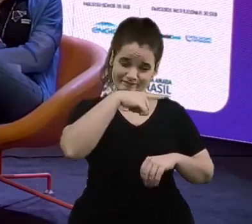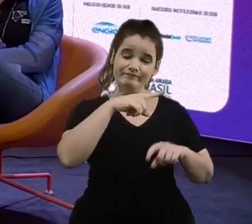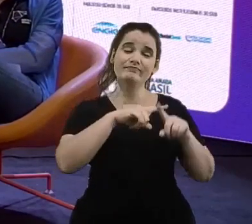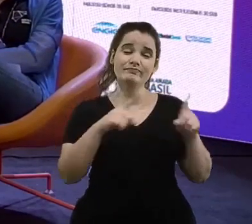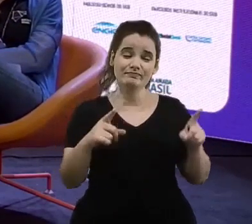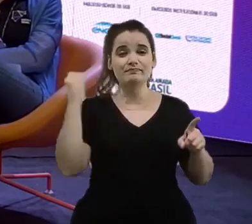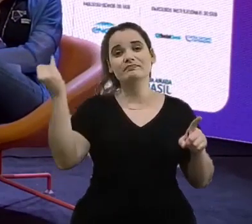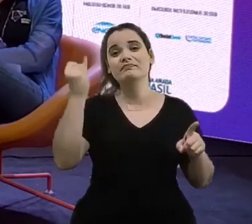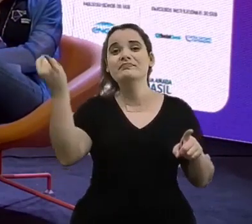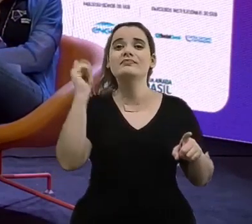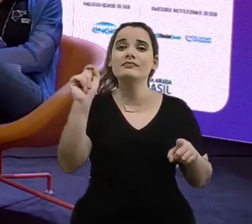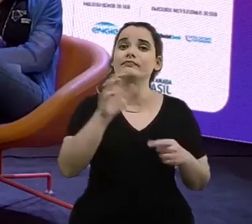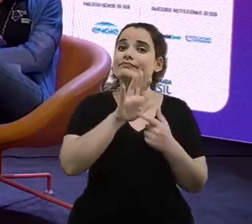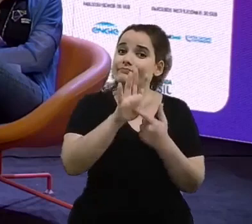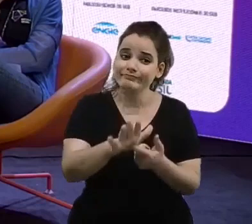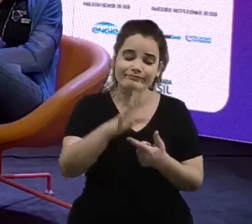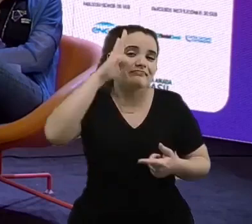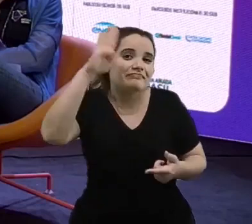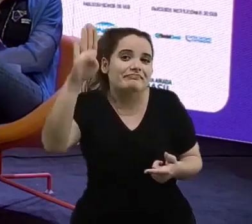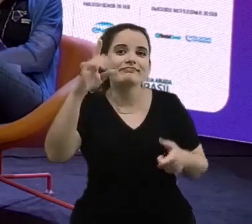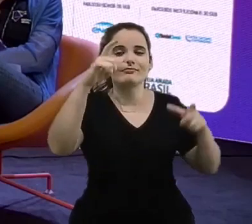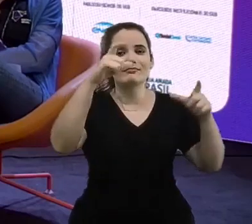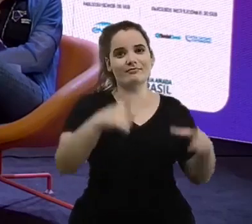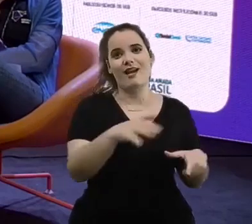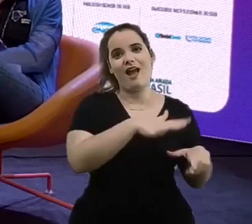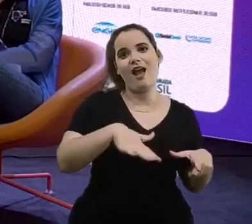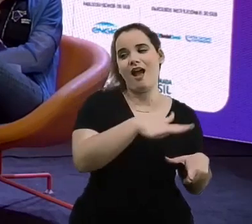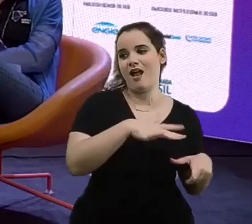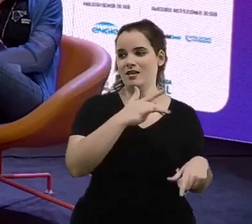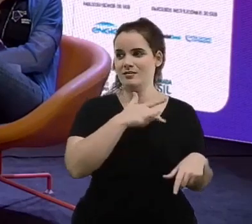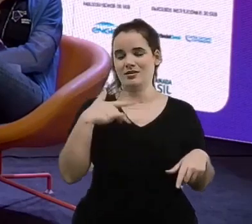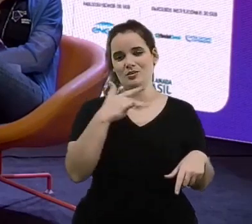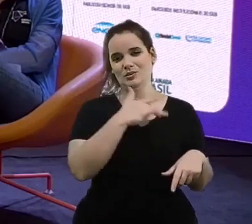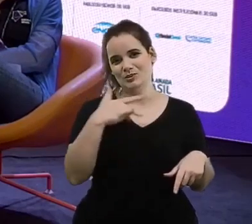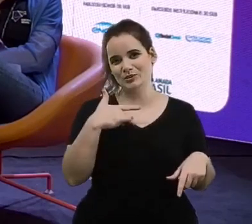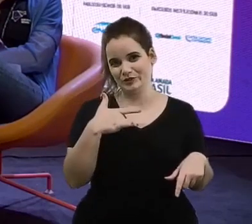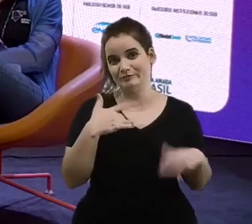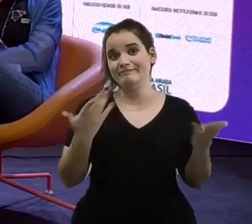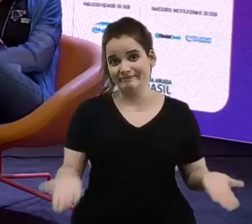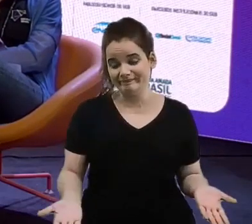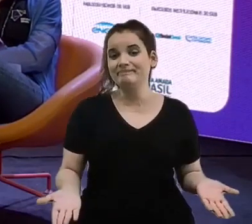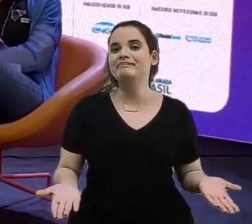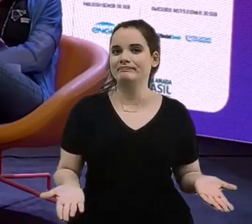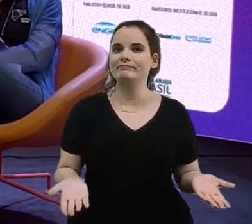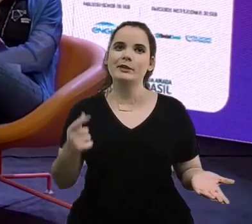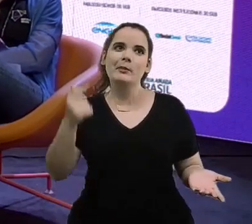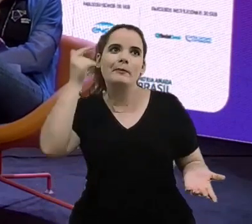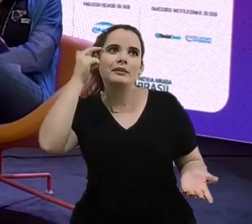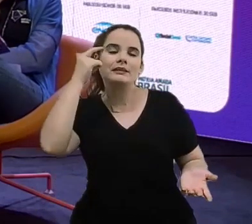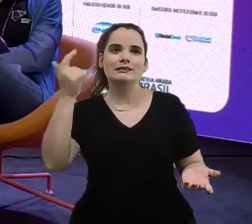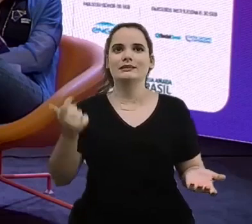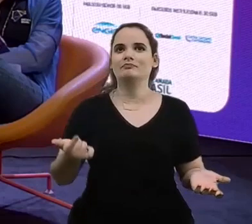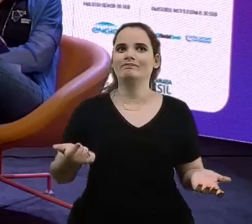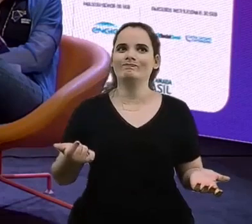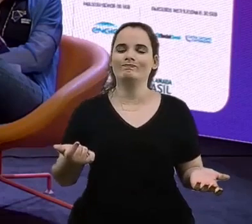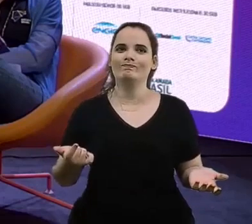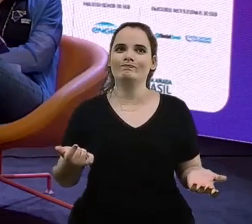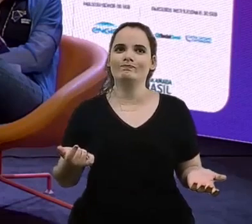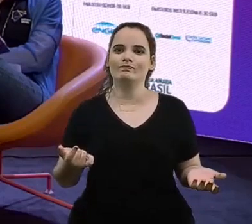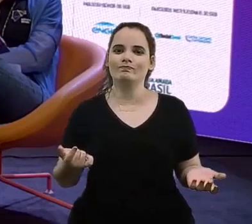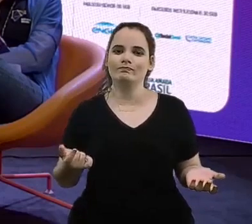comparação, principalmente o foco na comparação, eu quero comparar 2 municípios, eu quero comparar 2 regiões, então esse foi muito o foco da gente